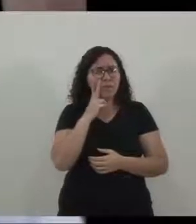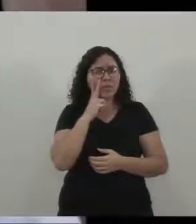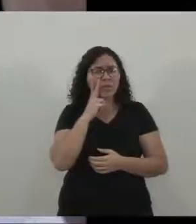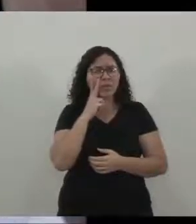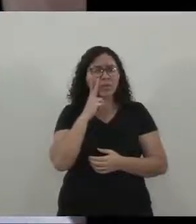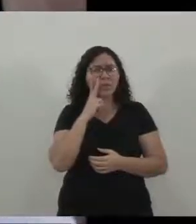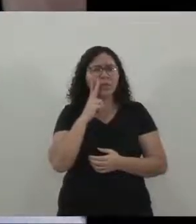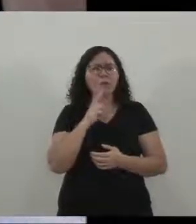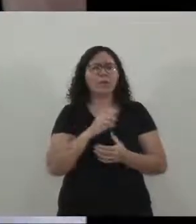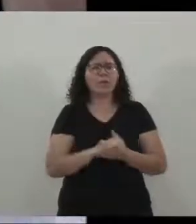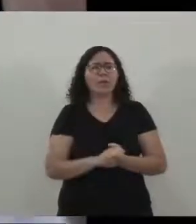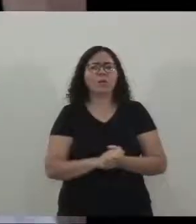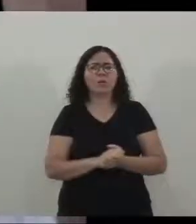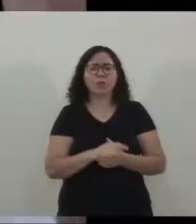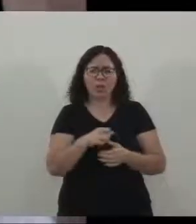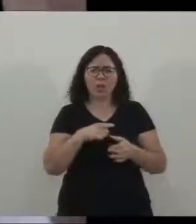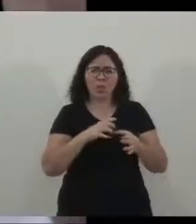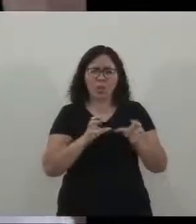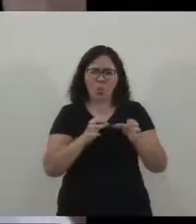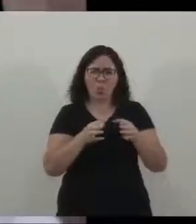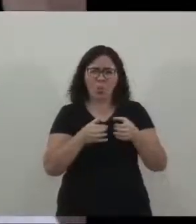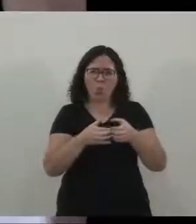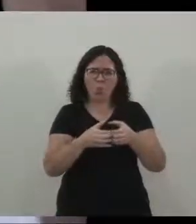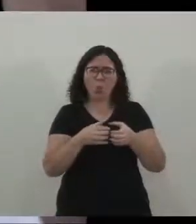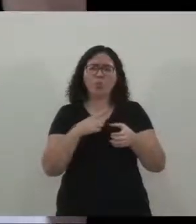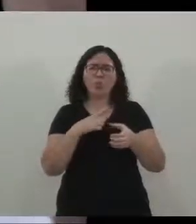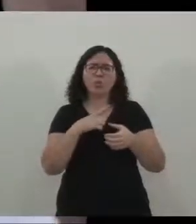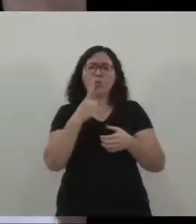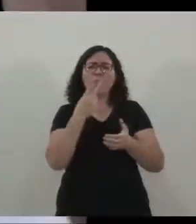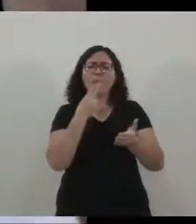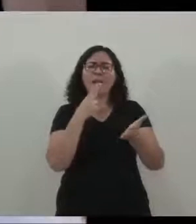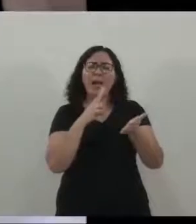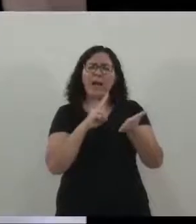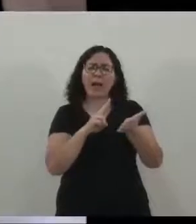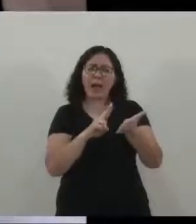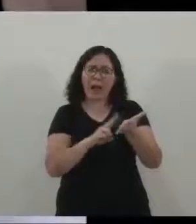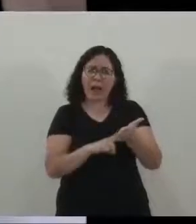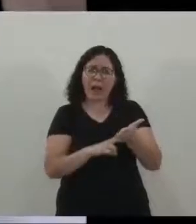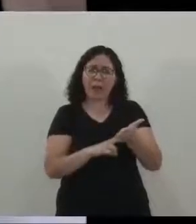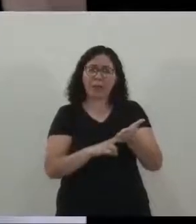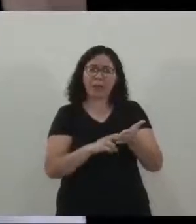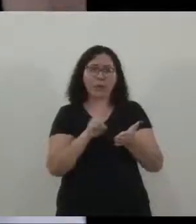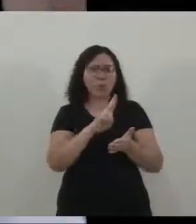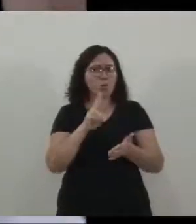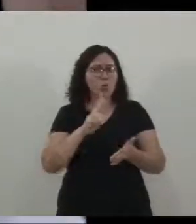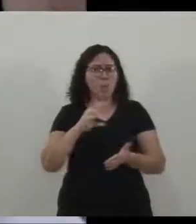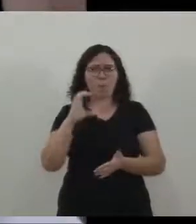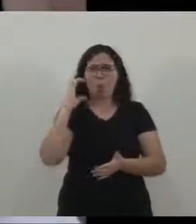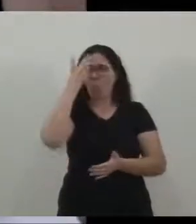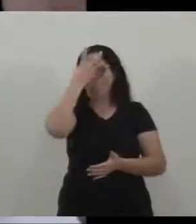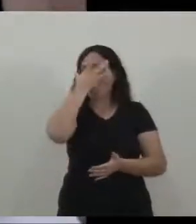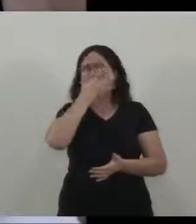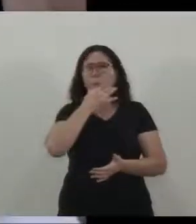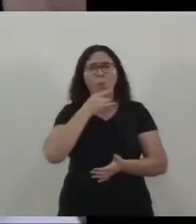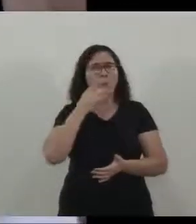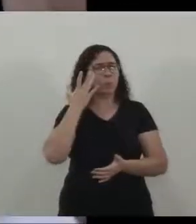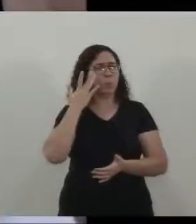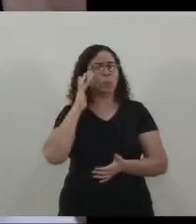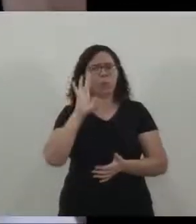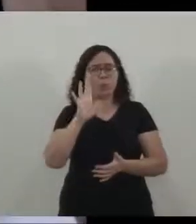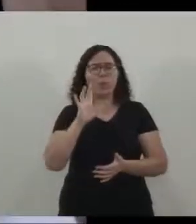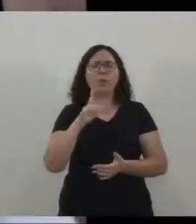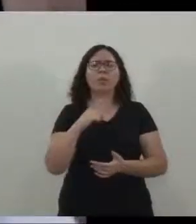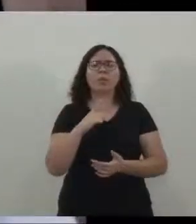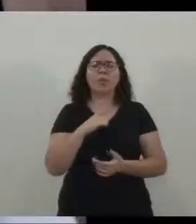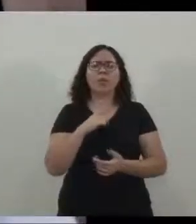e nesse grupo tinha uma carta, né? Uma carta anônima, que